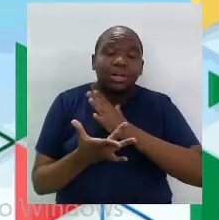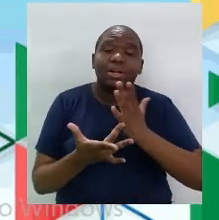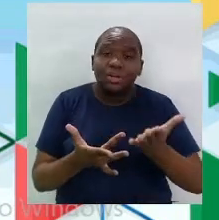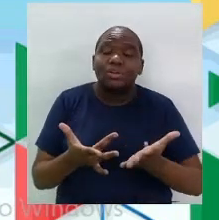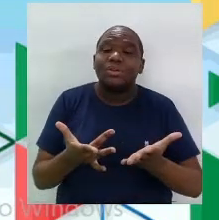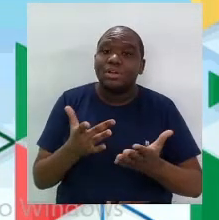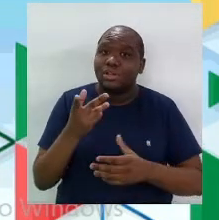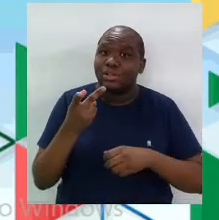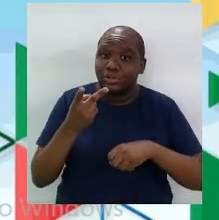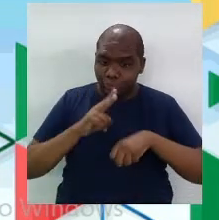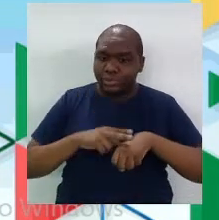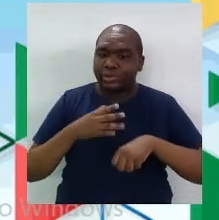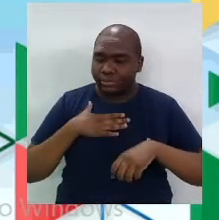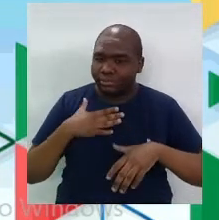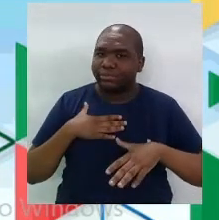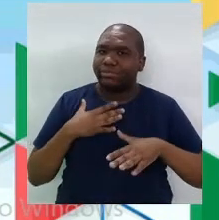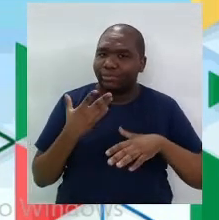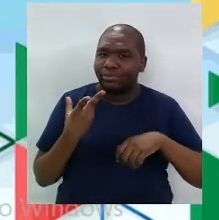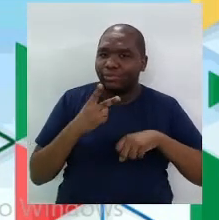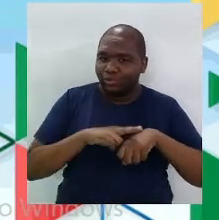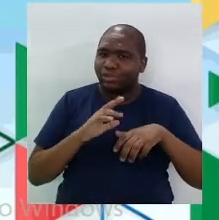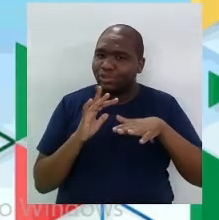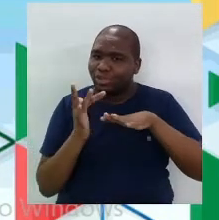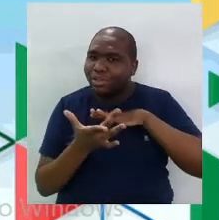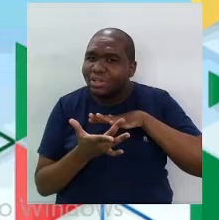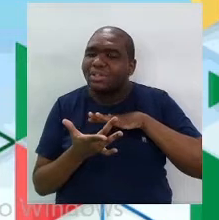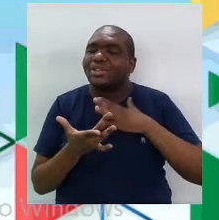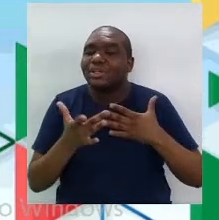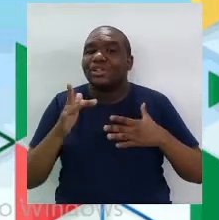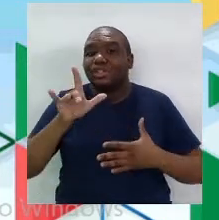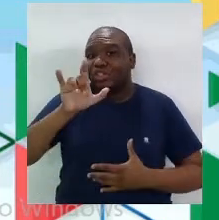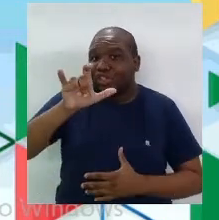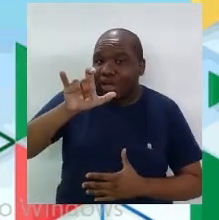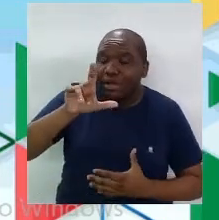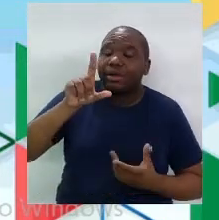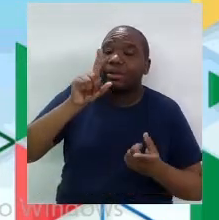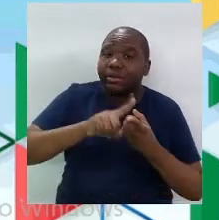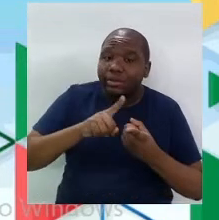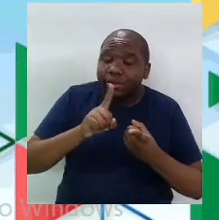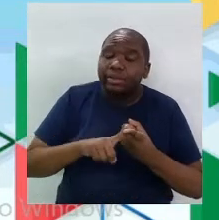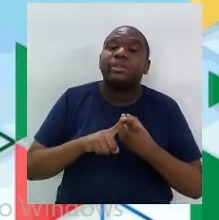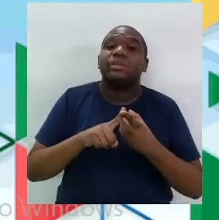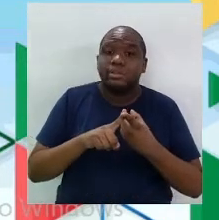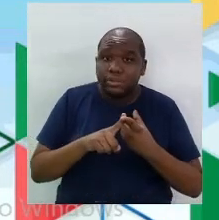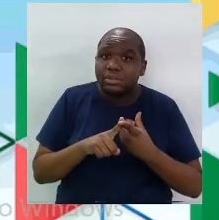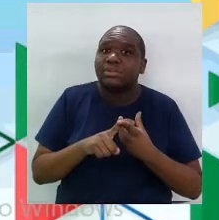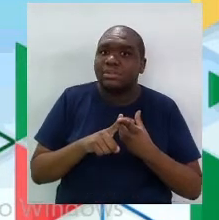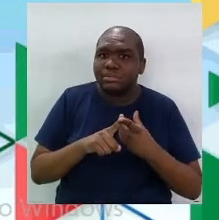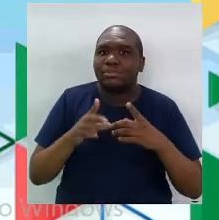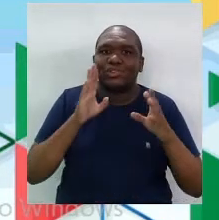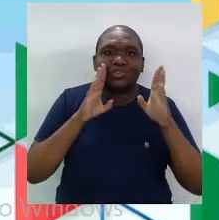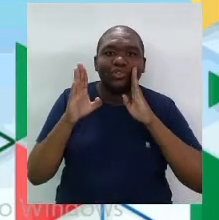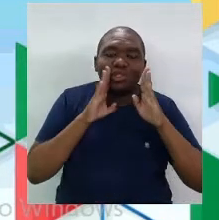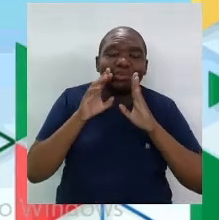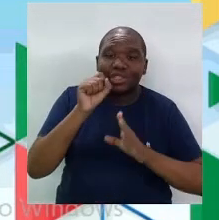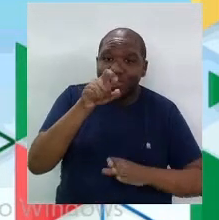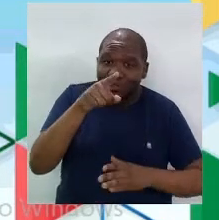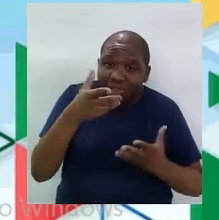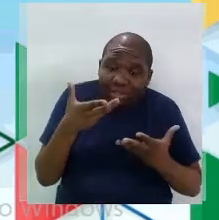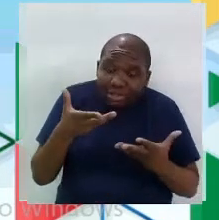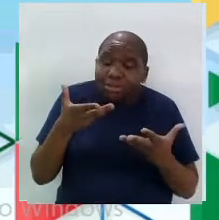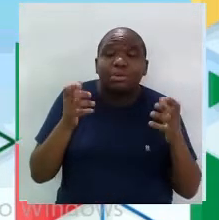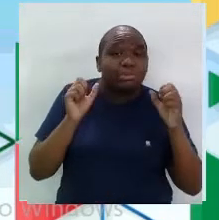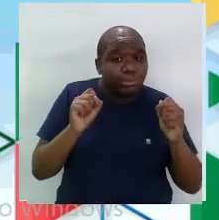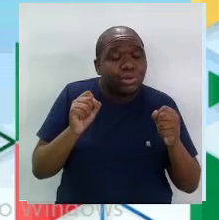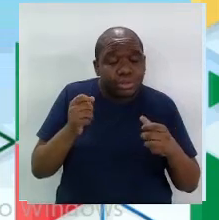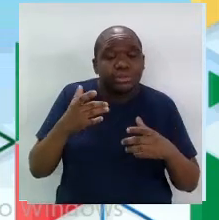rede social, ou seja, as duas redes sociais, tanto do Instagram quanto do Facebook. Se